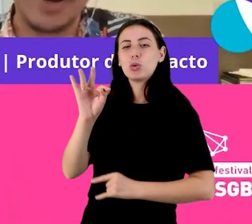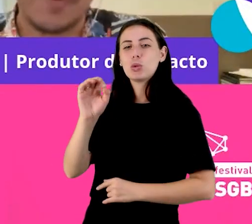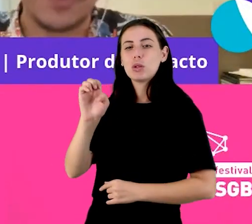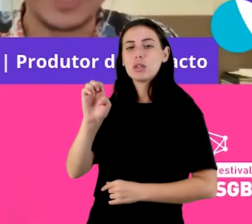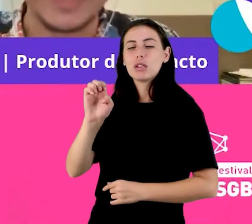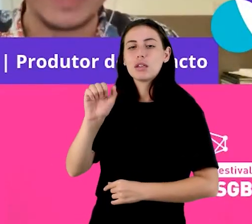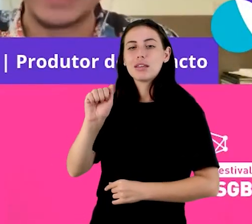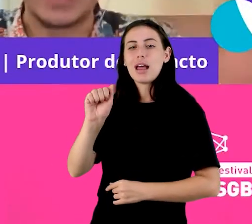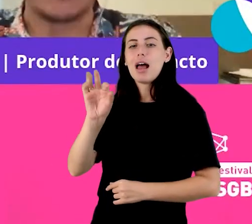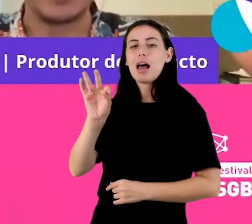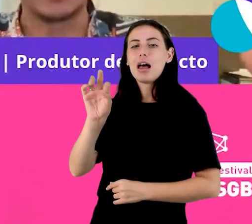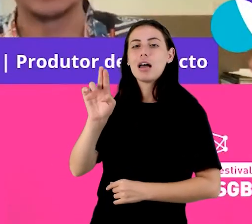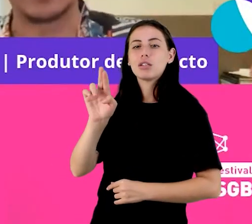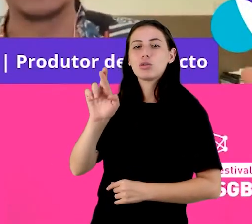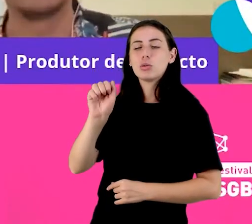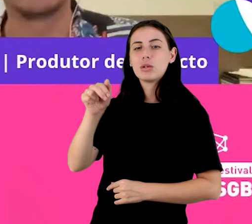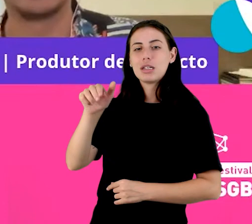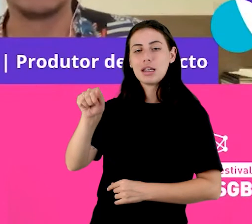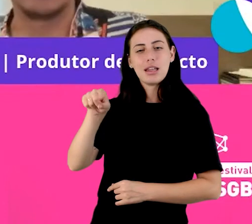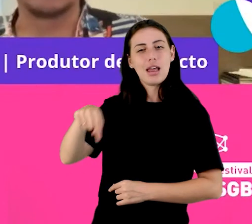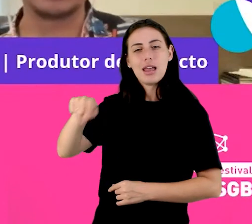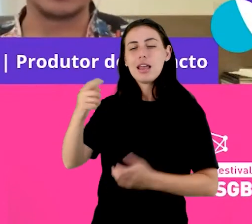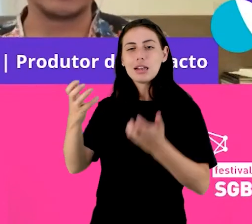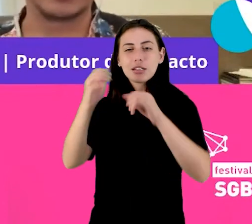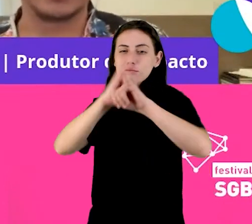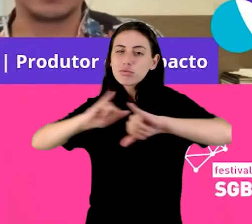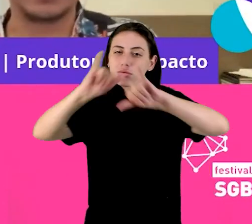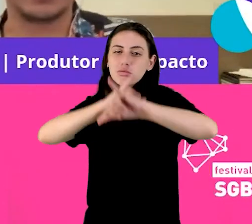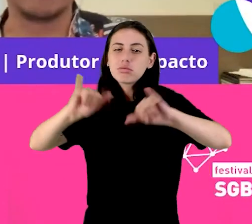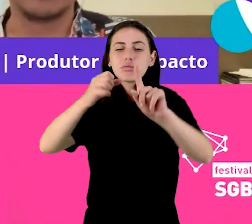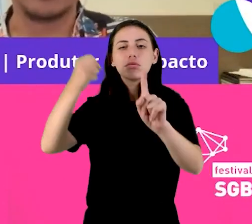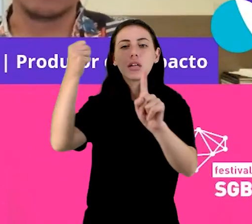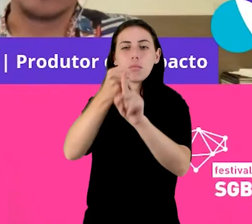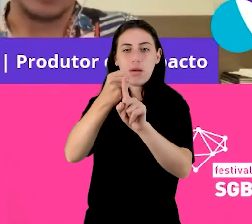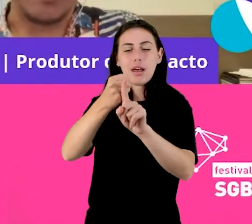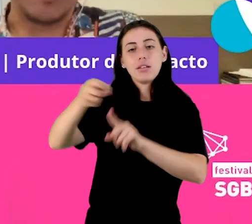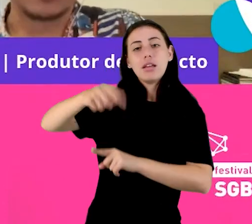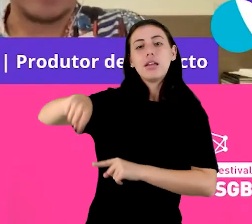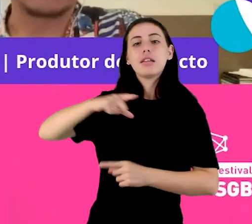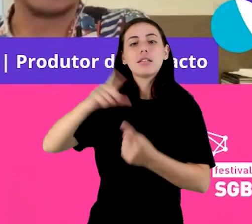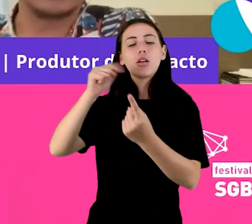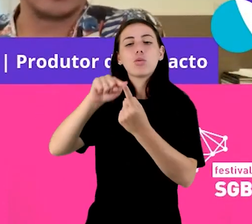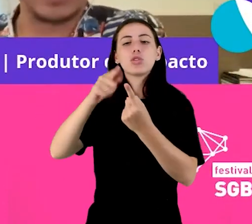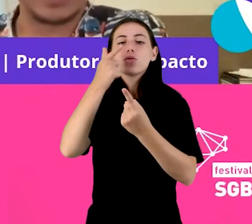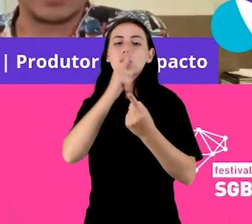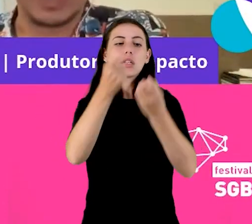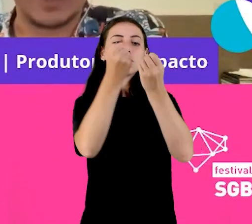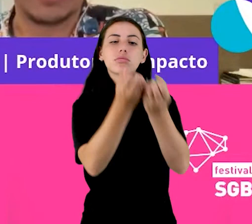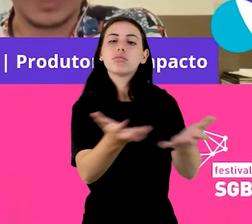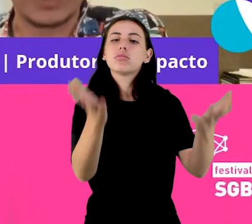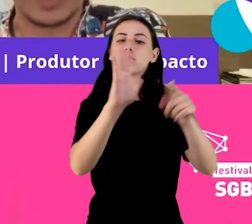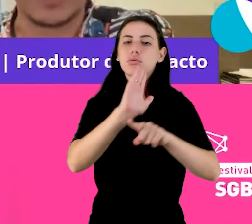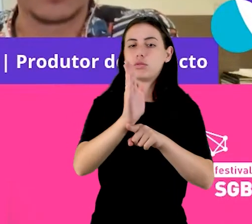e agora um pouco eu acho que chegou nesse lugar. Inclusive é muito interessante, porque eu comecei como produtor de impacto dentro